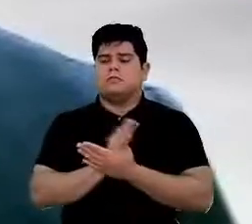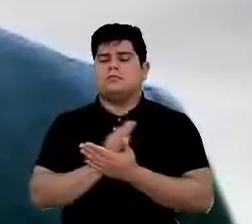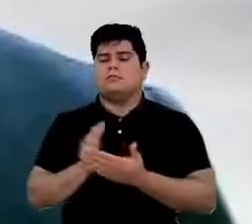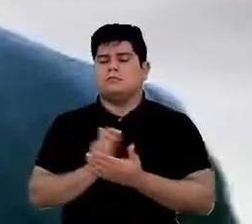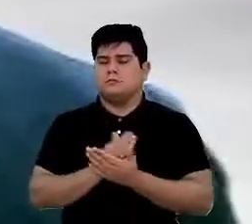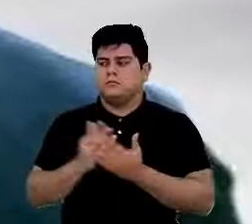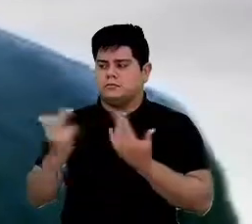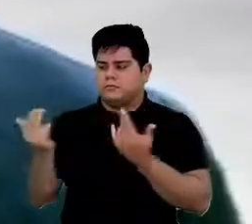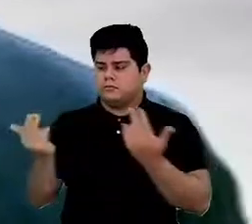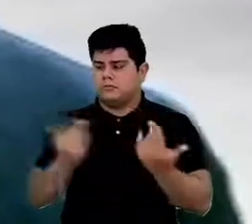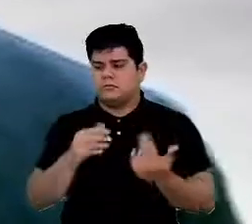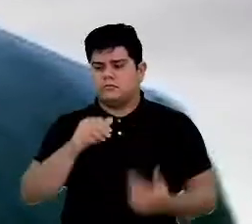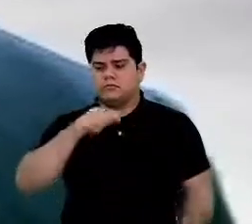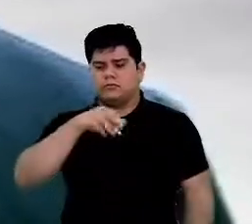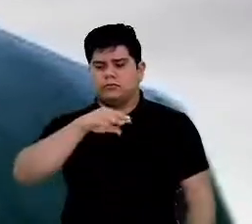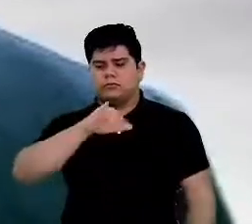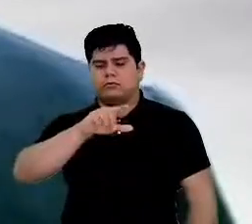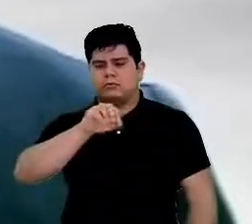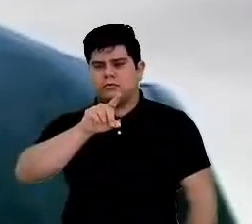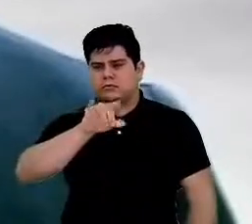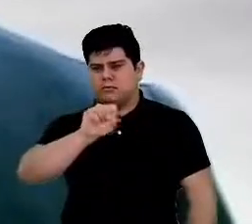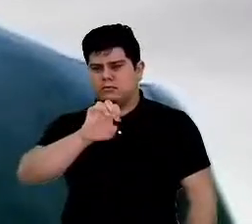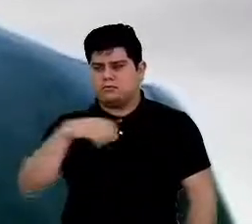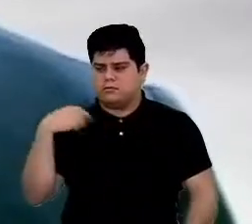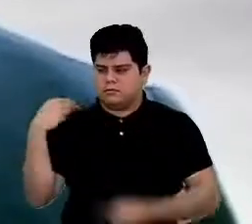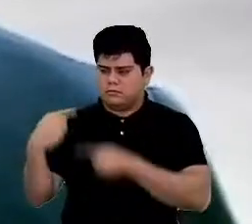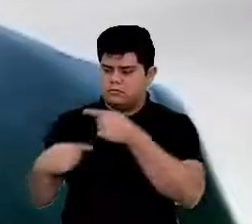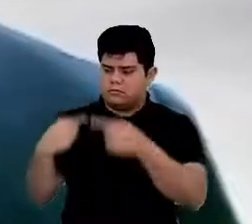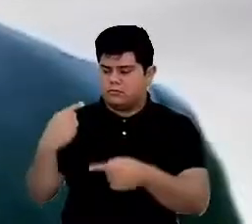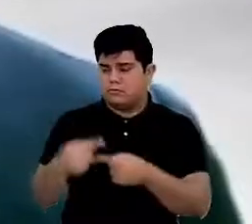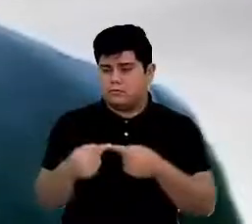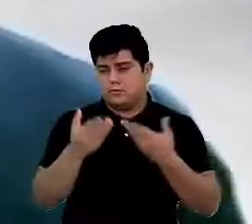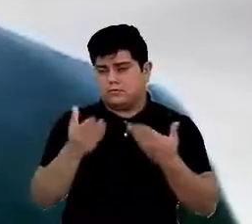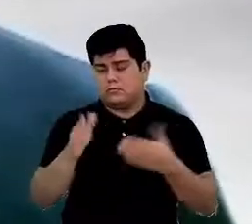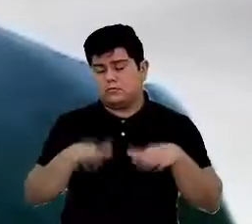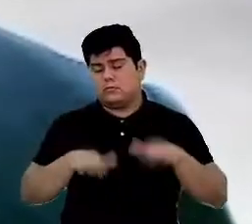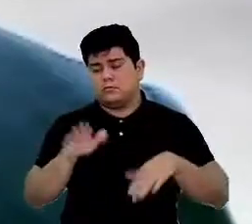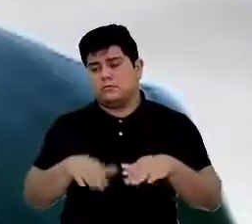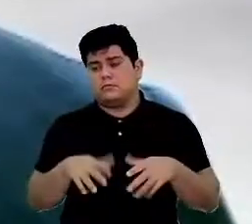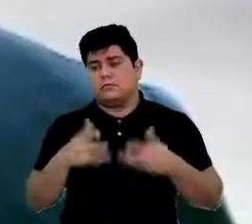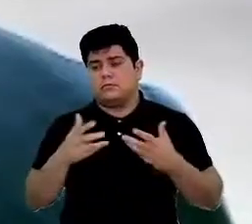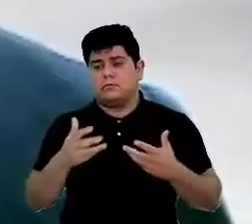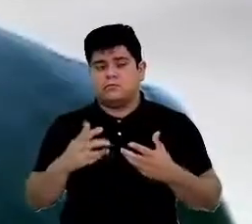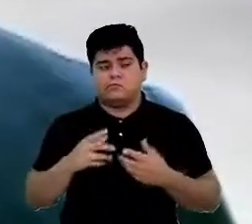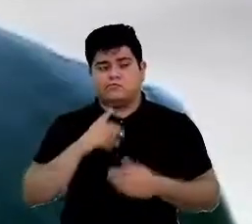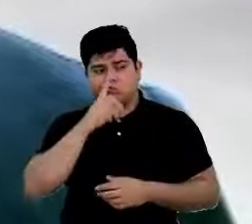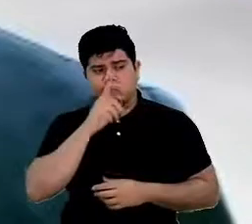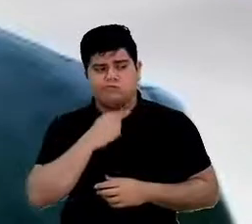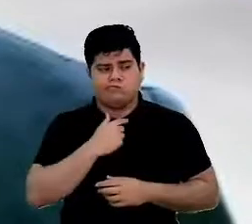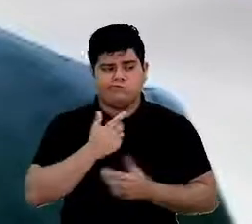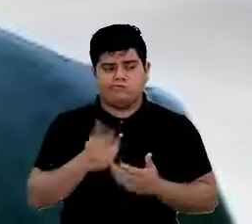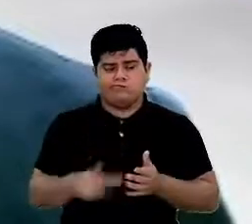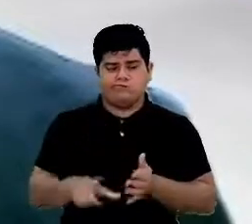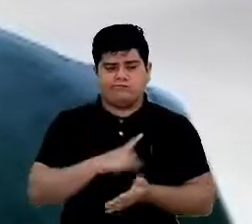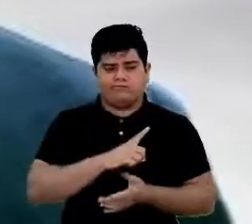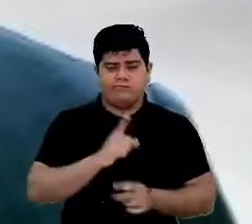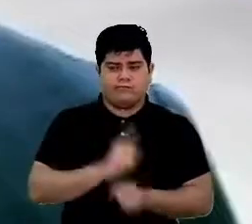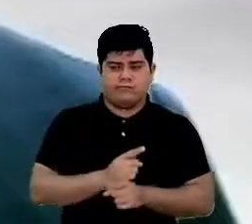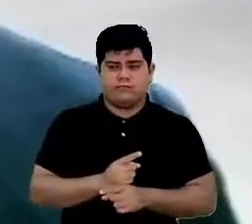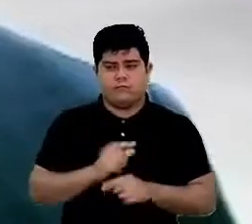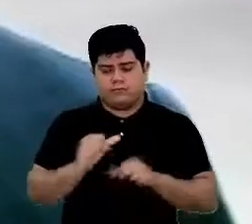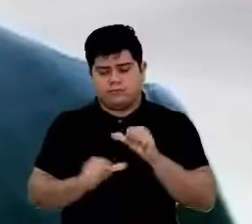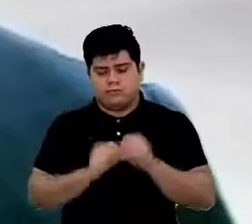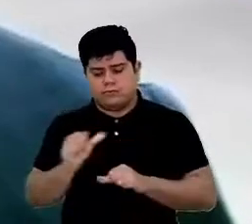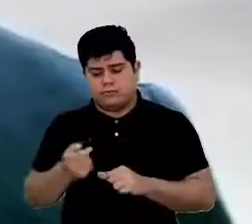com amiloidose hereditária, né, que é um caso que você, às vezes, quer suspeitar precocemente, tem poucas